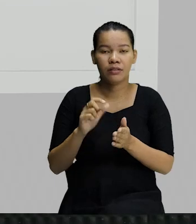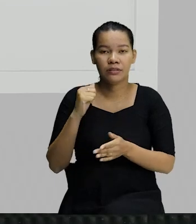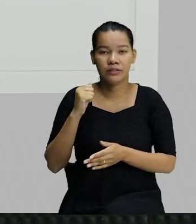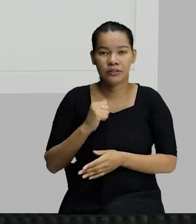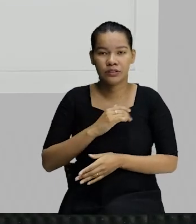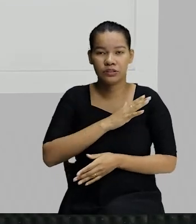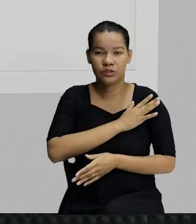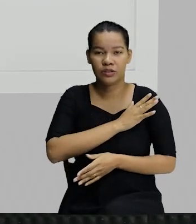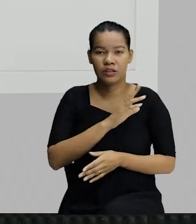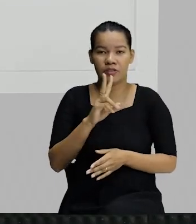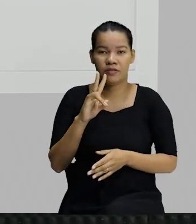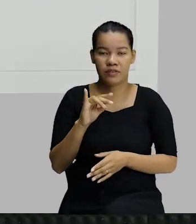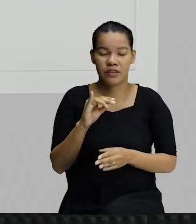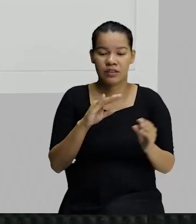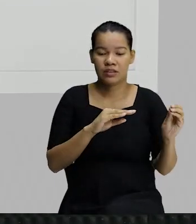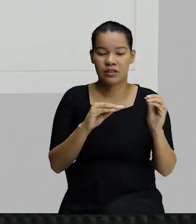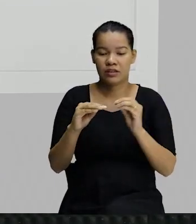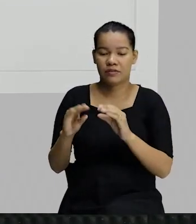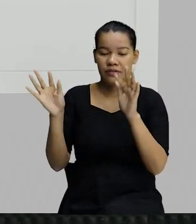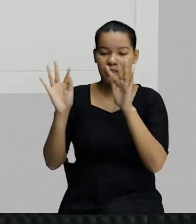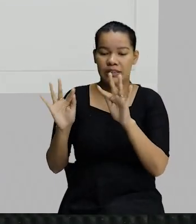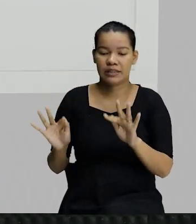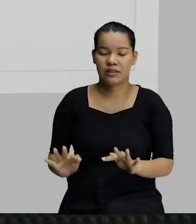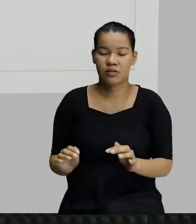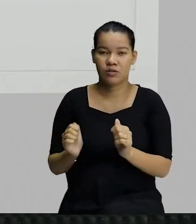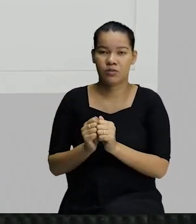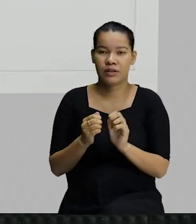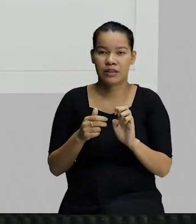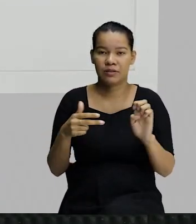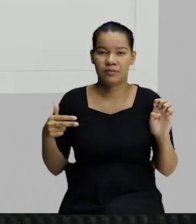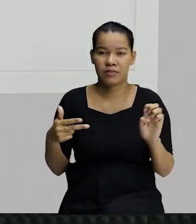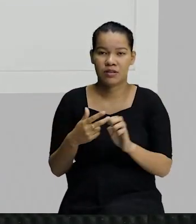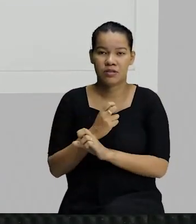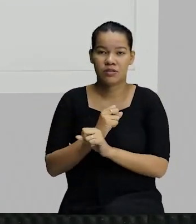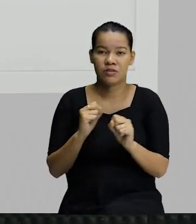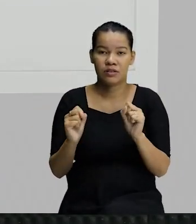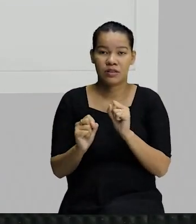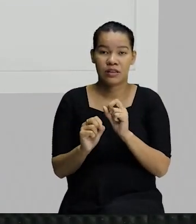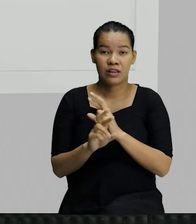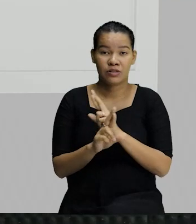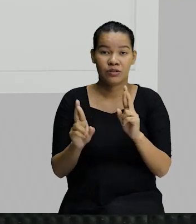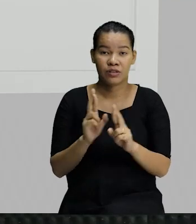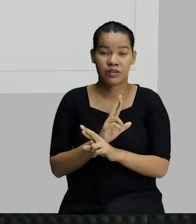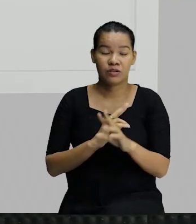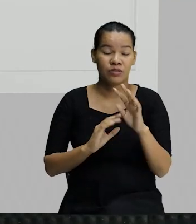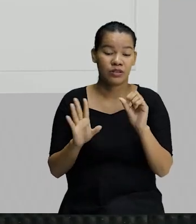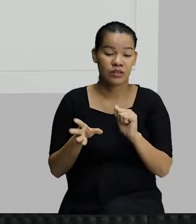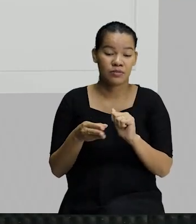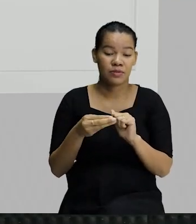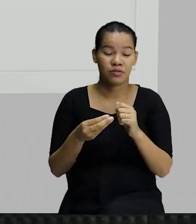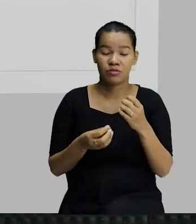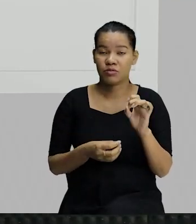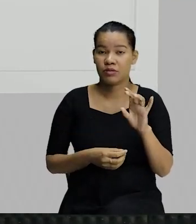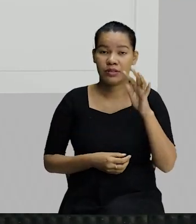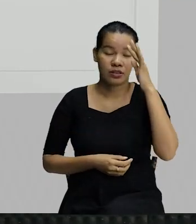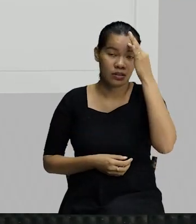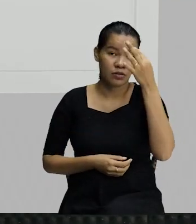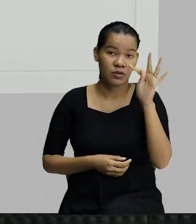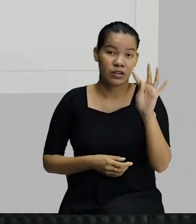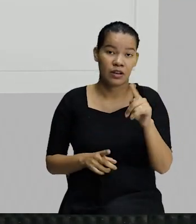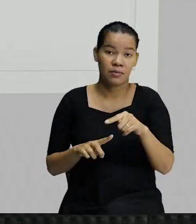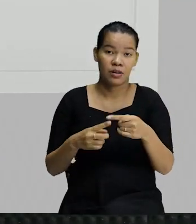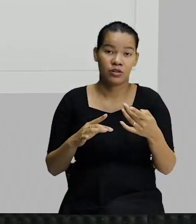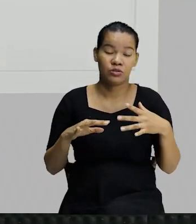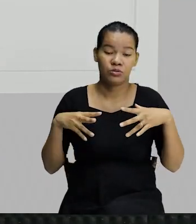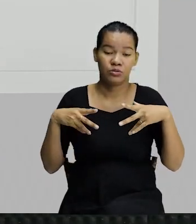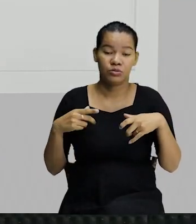elemento associado ao conhecimento, a uma teoria. Mas tudo isso vai